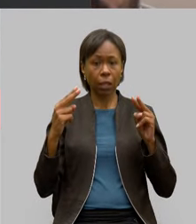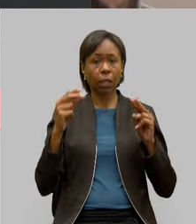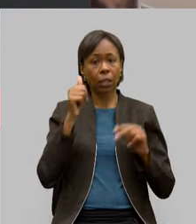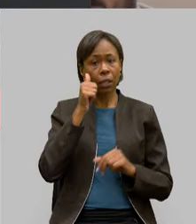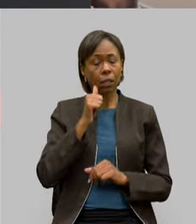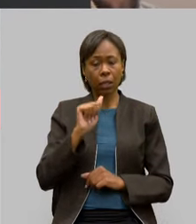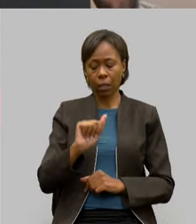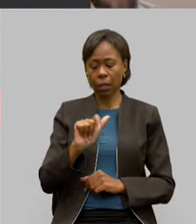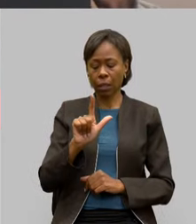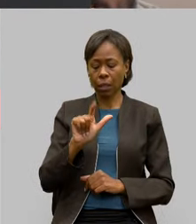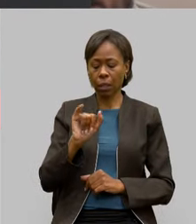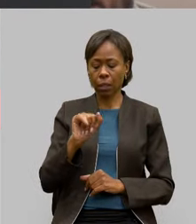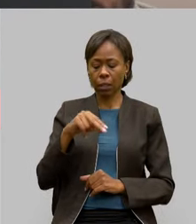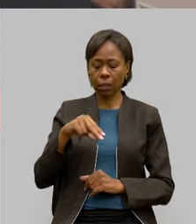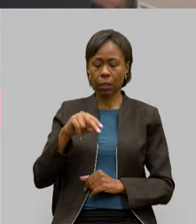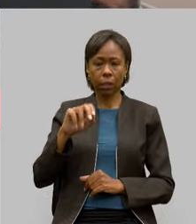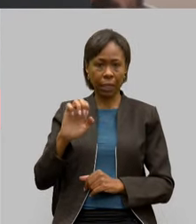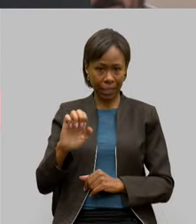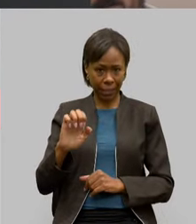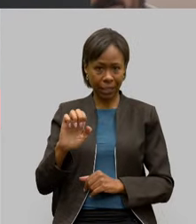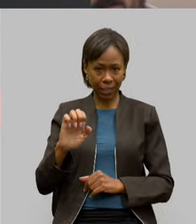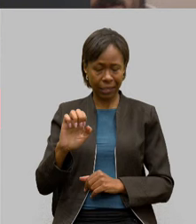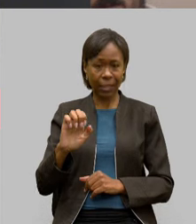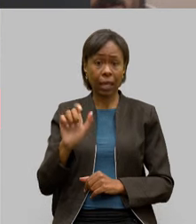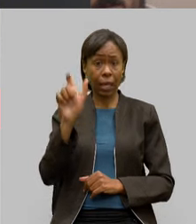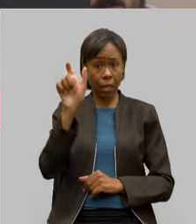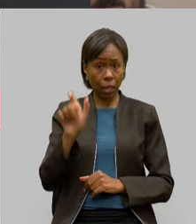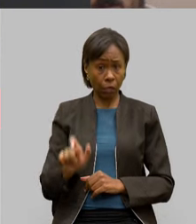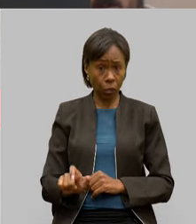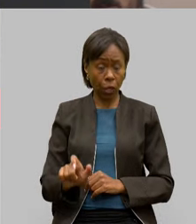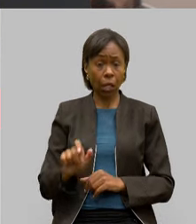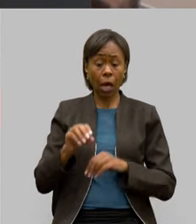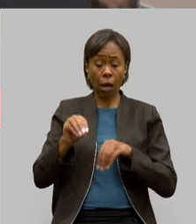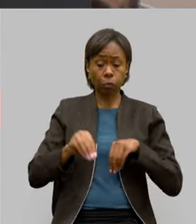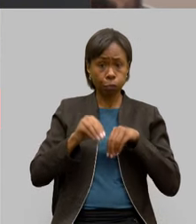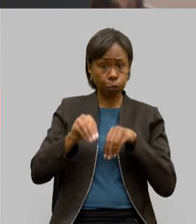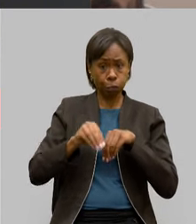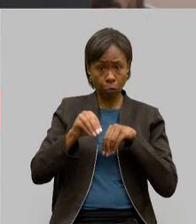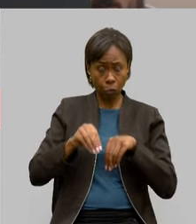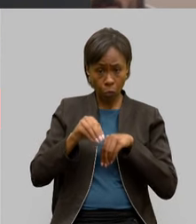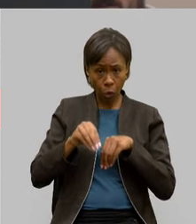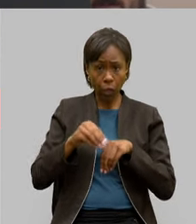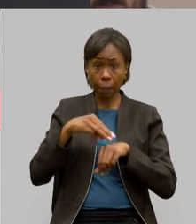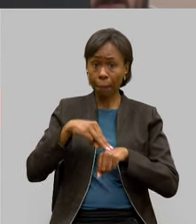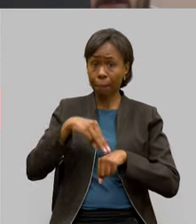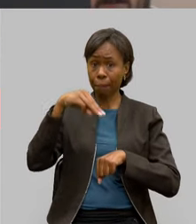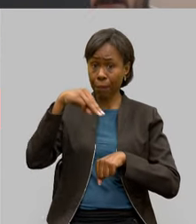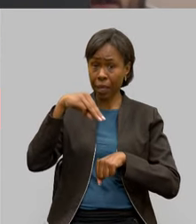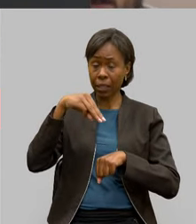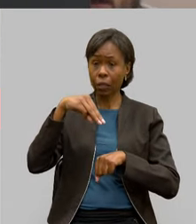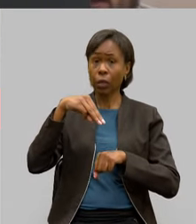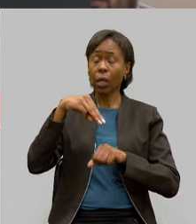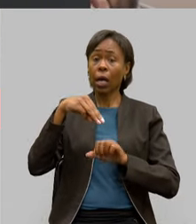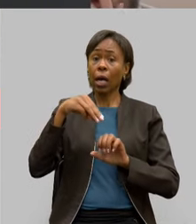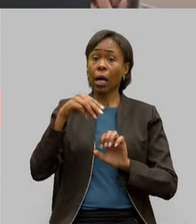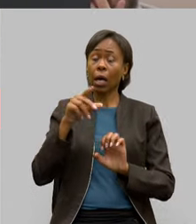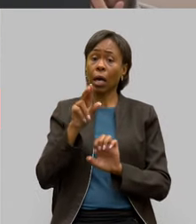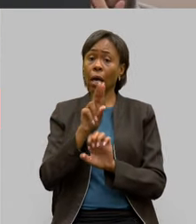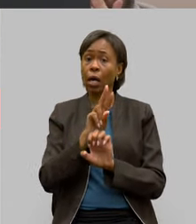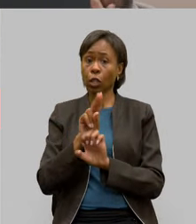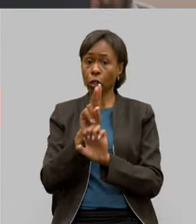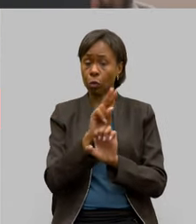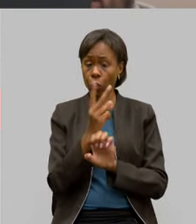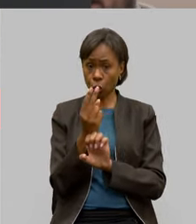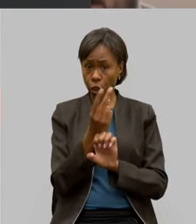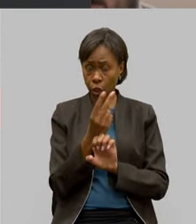Aline unes Negromonte Lima agrônoma e mestre em entomologia pela UFLA pesquisador a